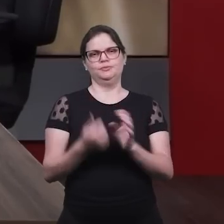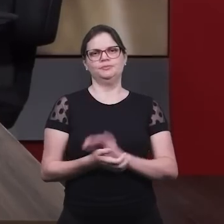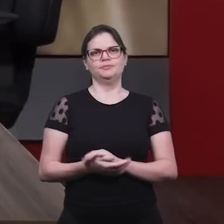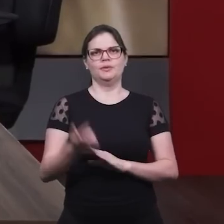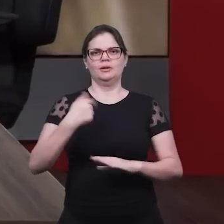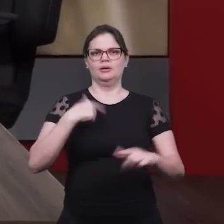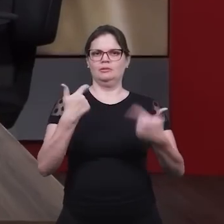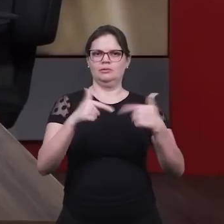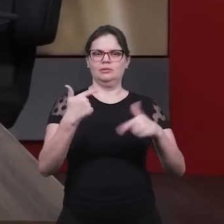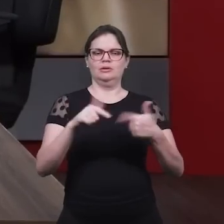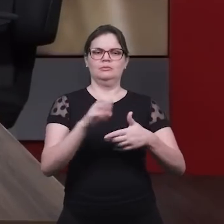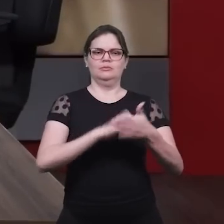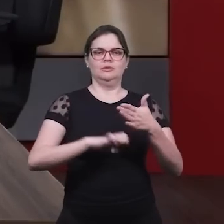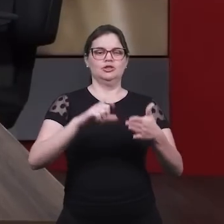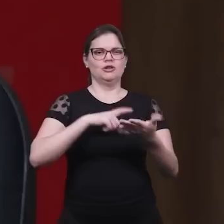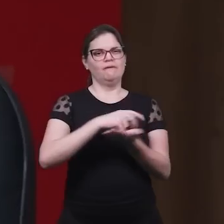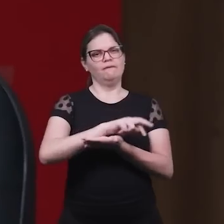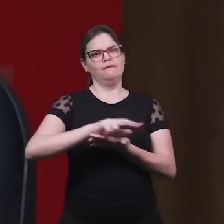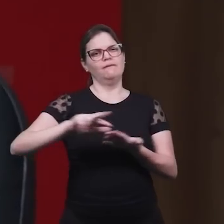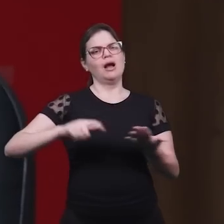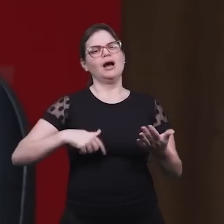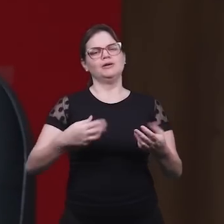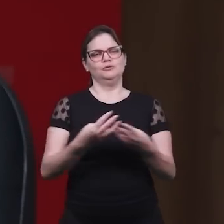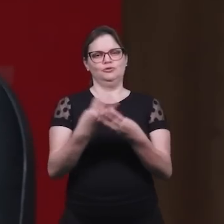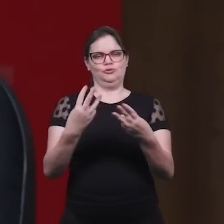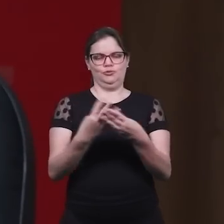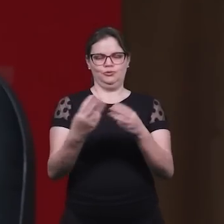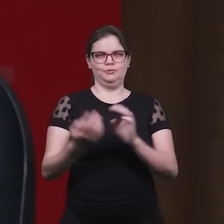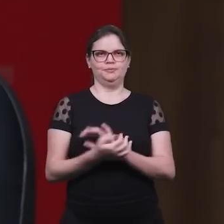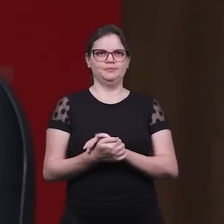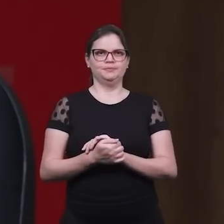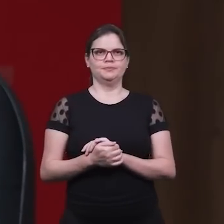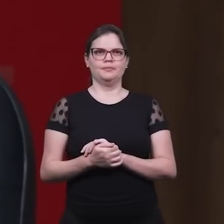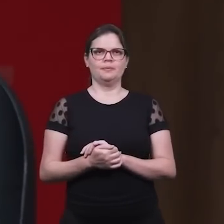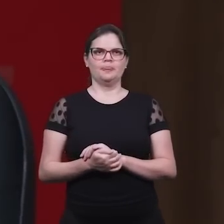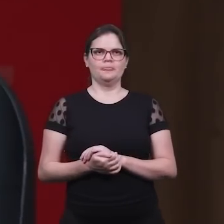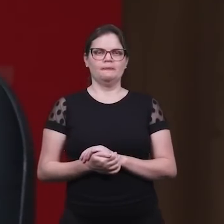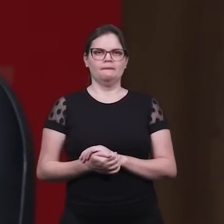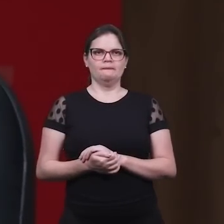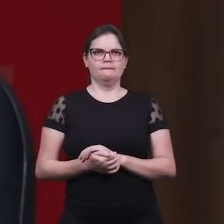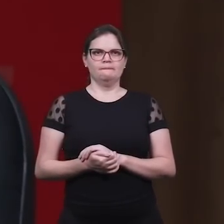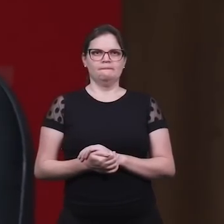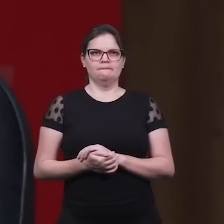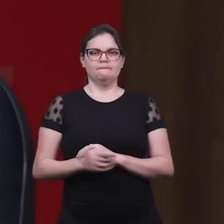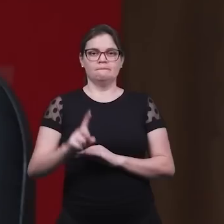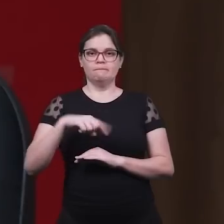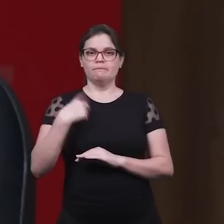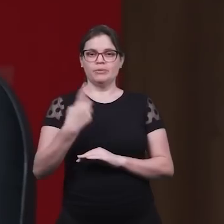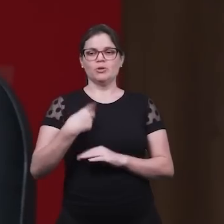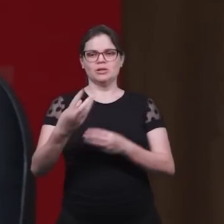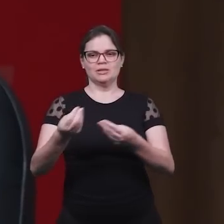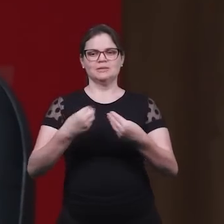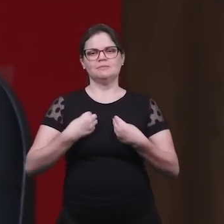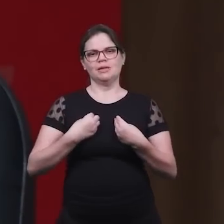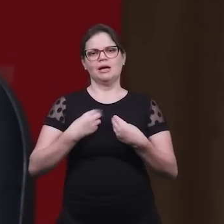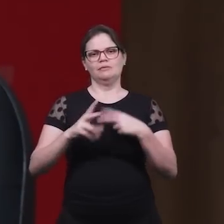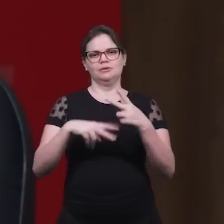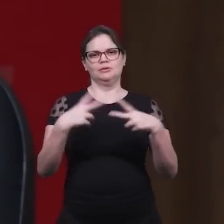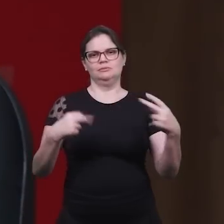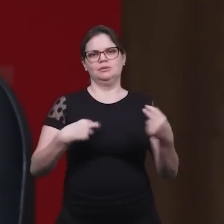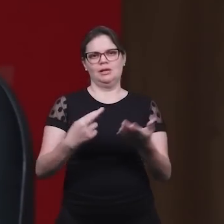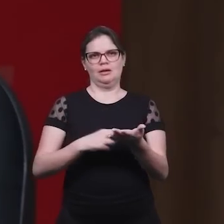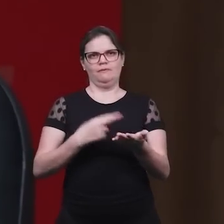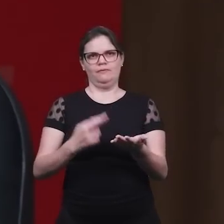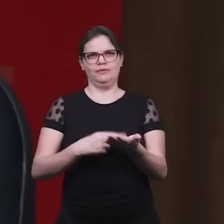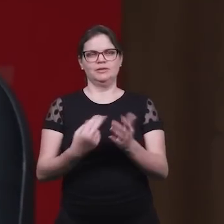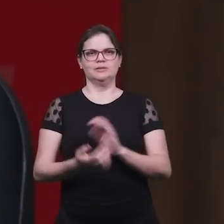numa empresa que tinha muitos judeus, né? E tinha alguns judeus lá e a gente lia, ele me dava de presente as revistas e eu lia a